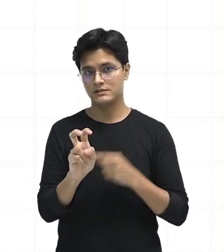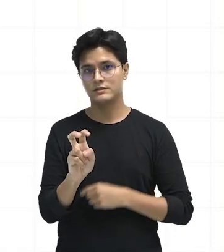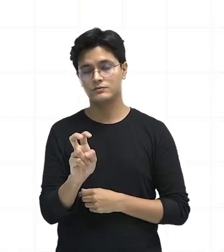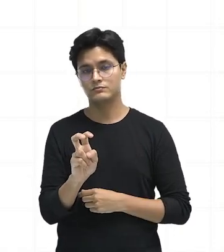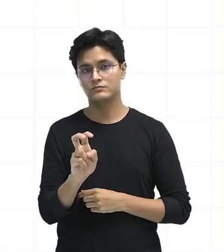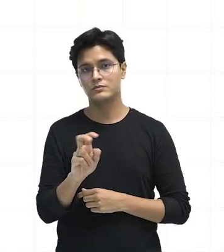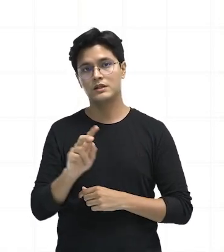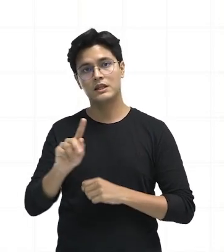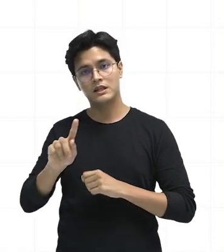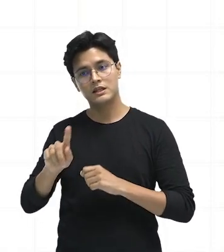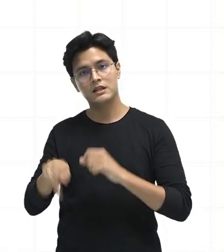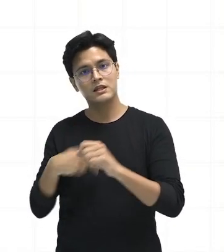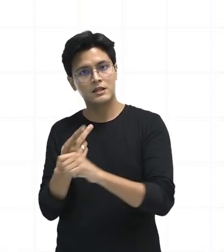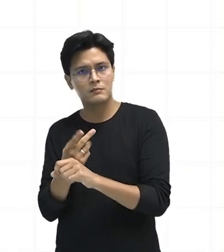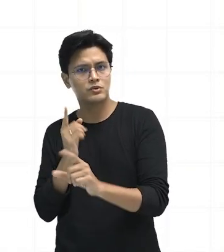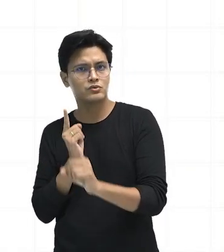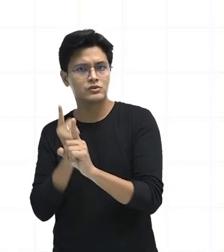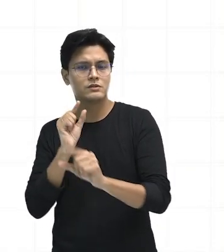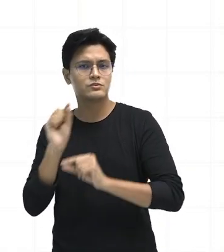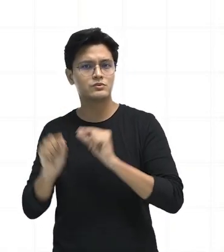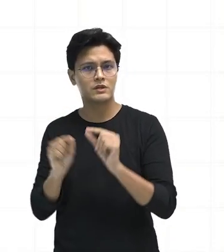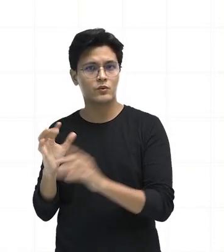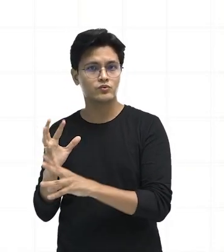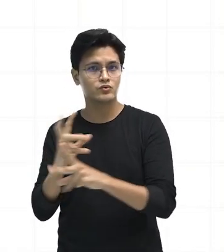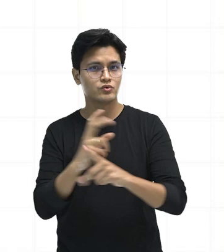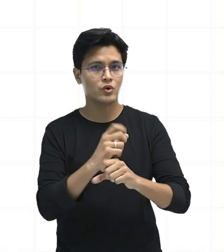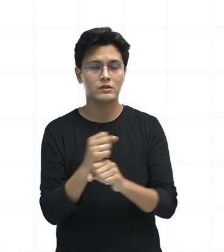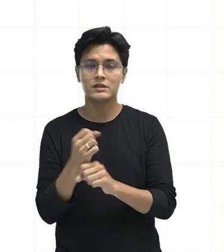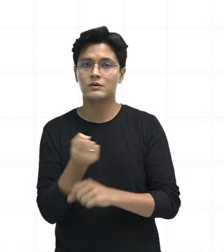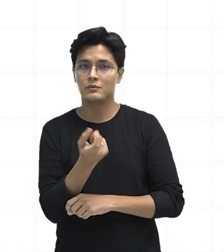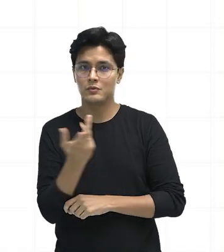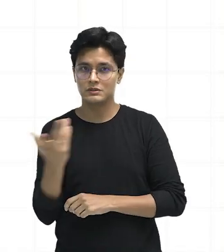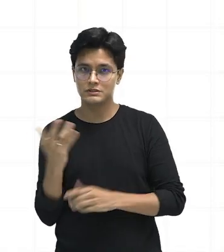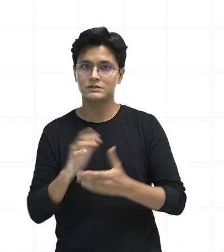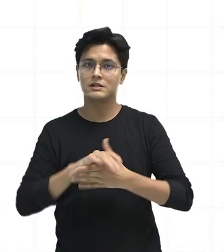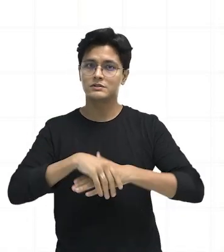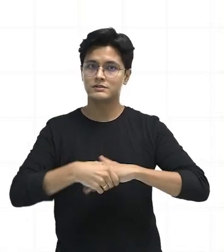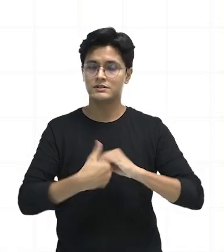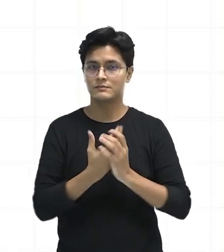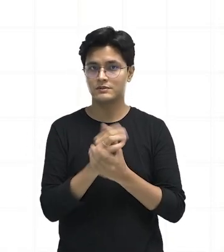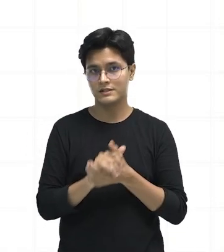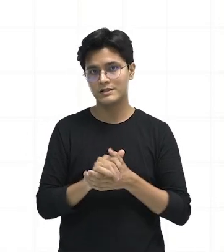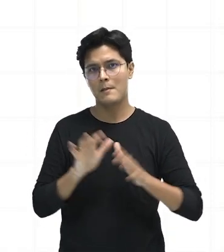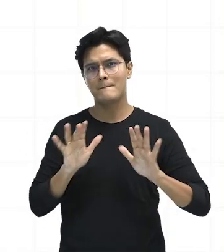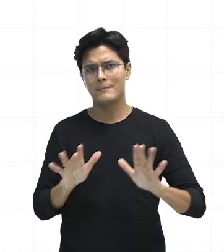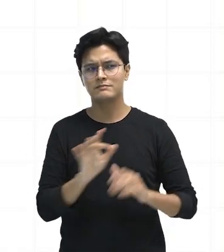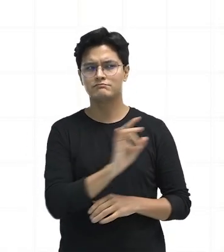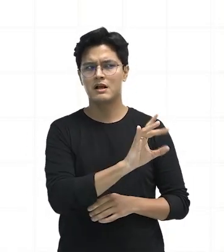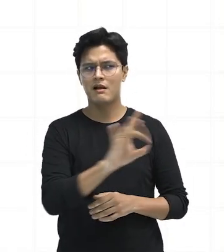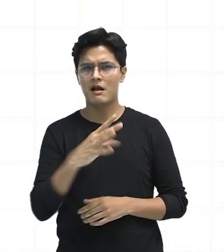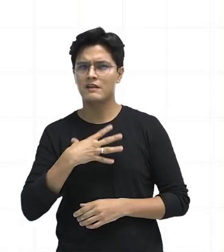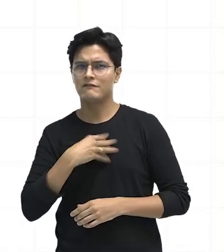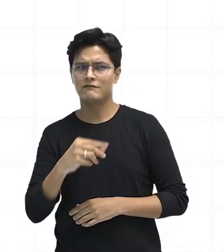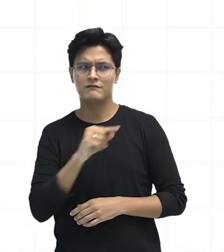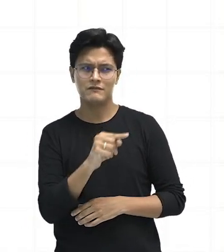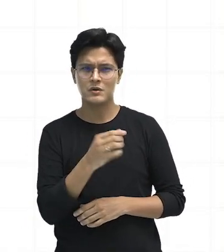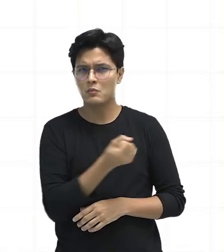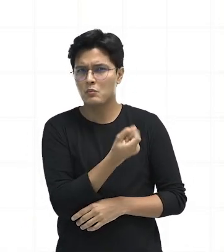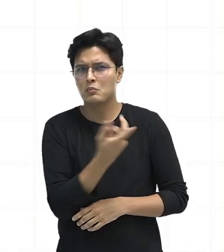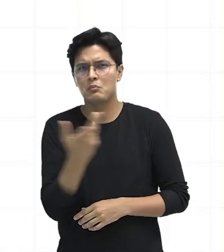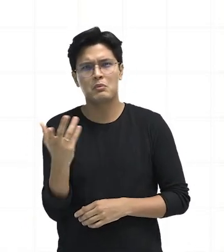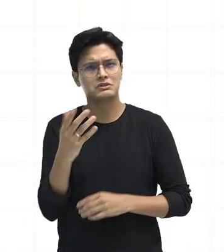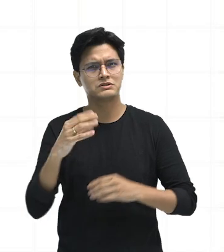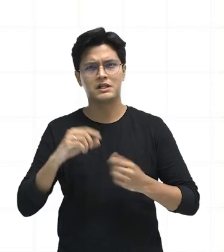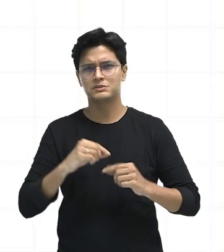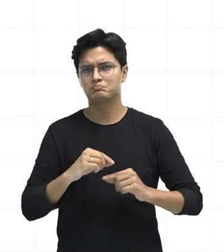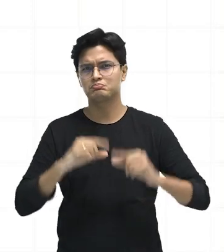que foi igual a 13,5. Mas como a Márcia achou muito para cada filho, ela dividiu entre quem? Entre